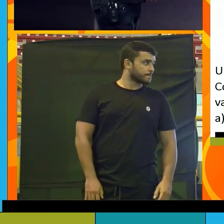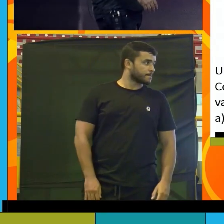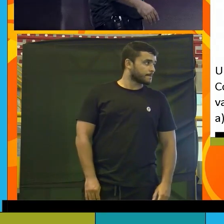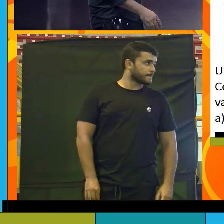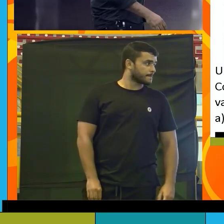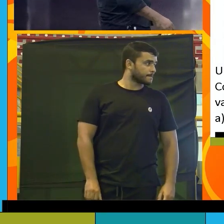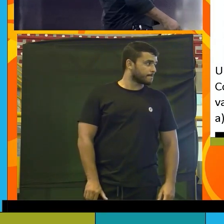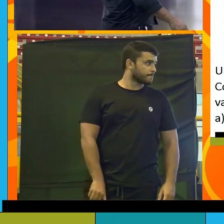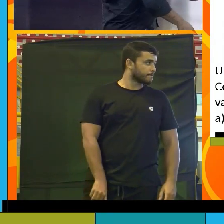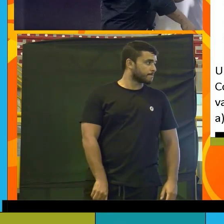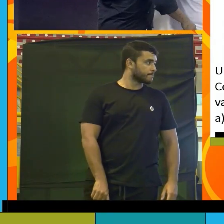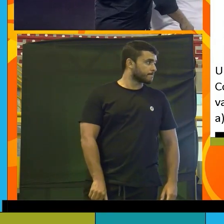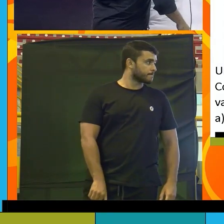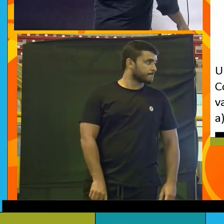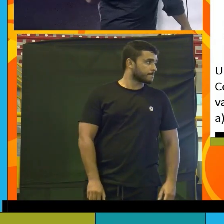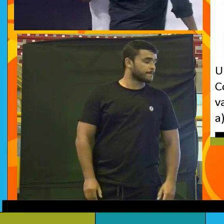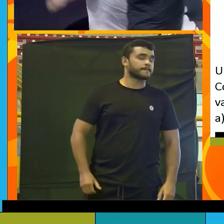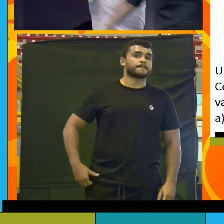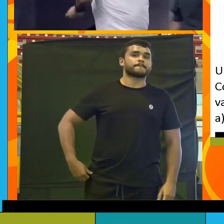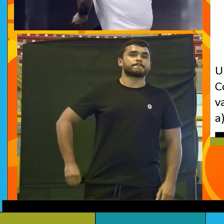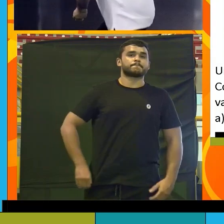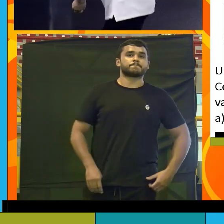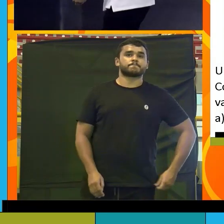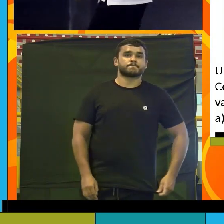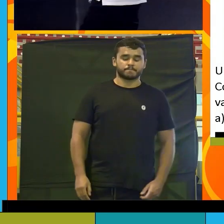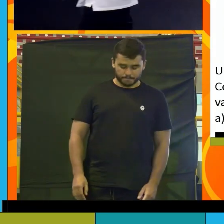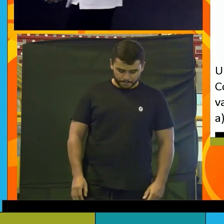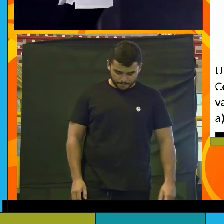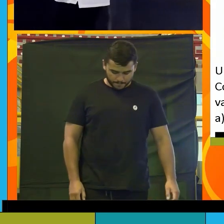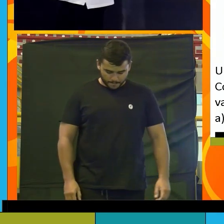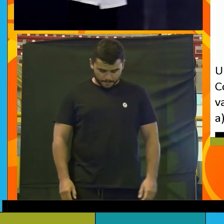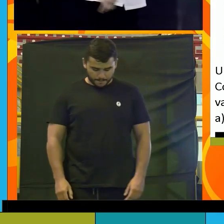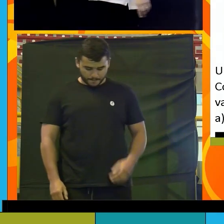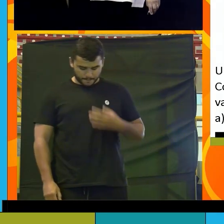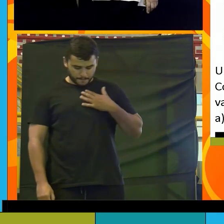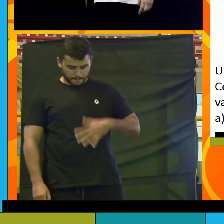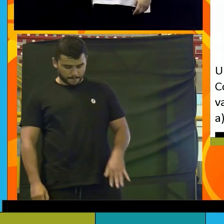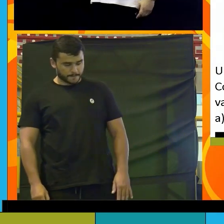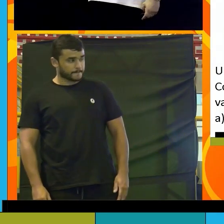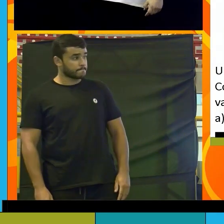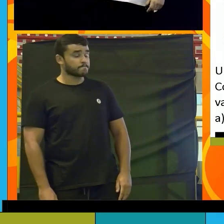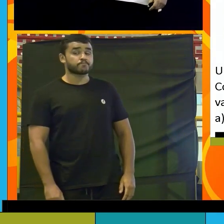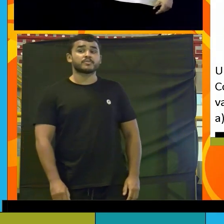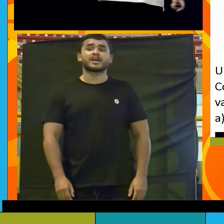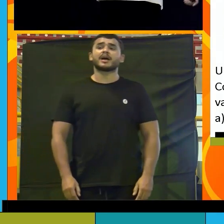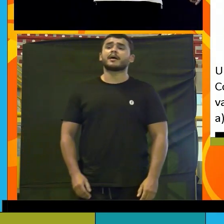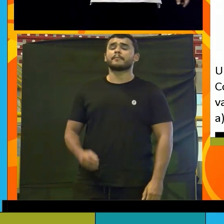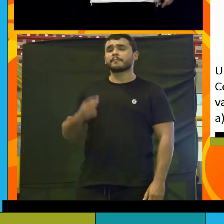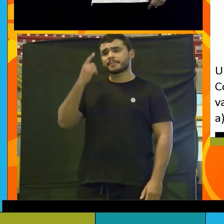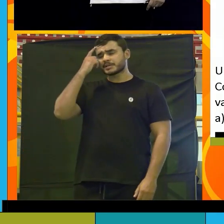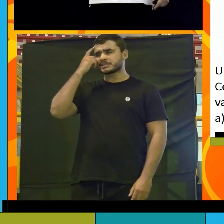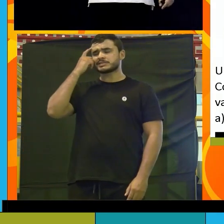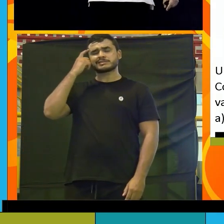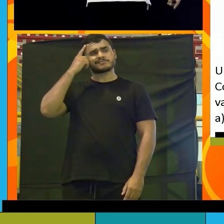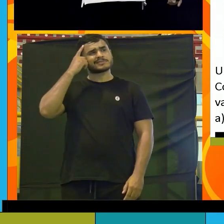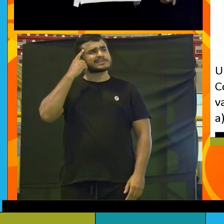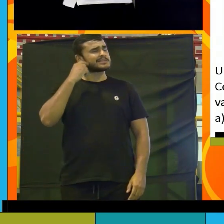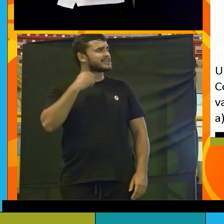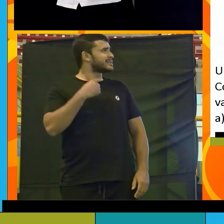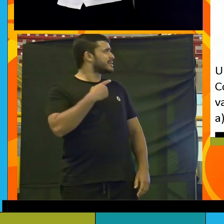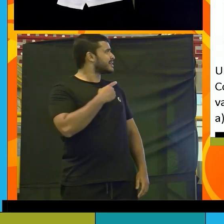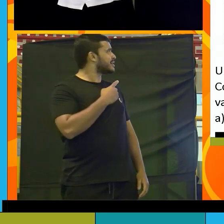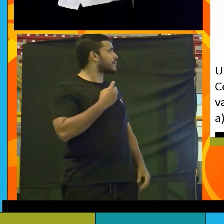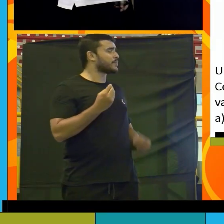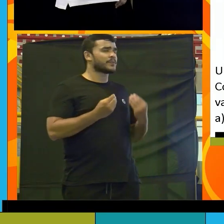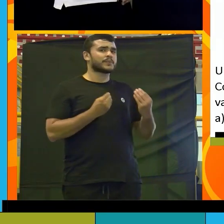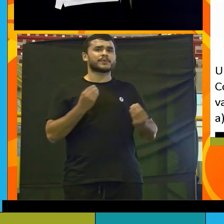lá. Outra questão, tá? Você vai dizer assim, poxa, Daniel, tu só trabalha